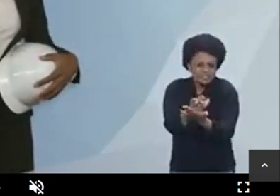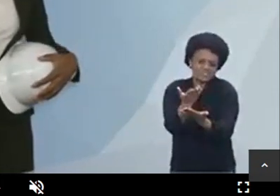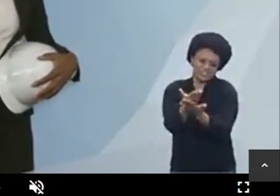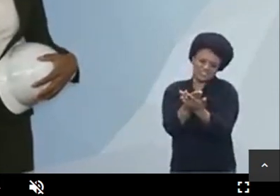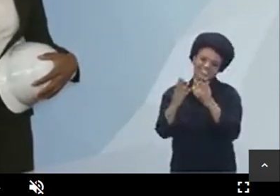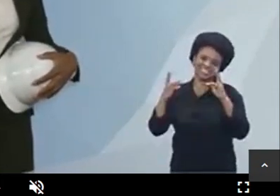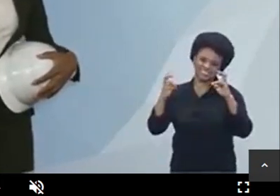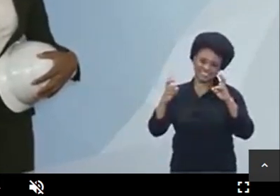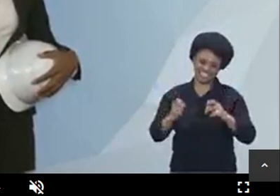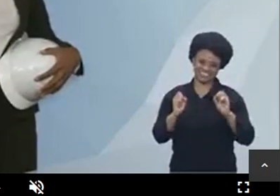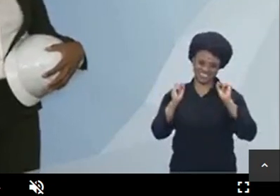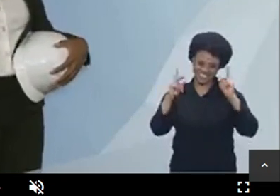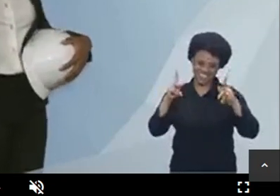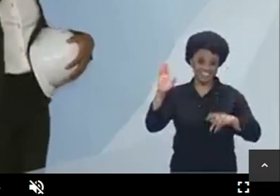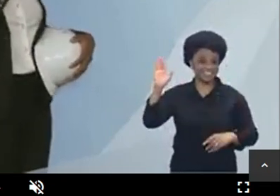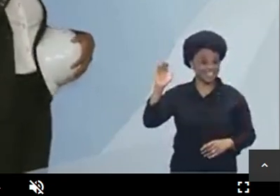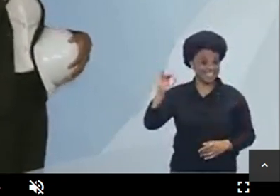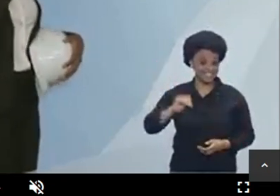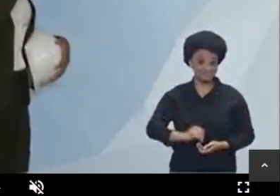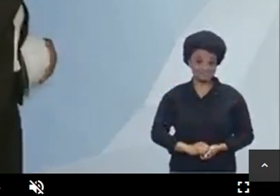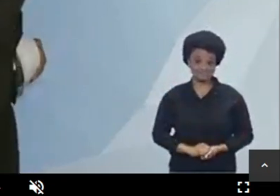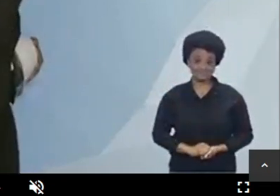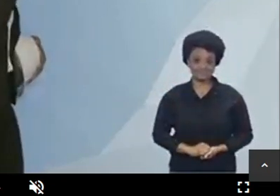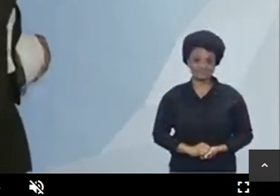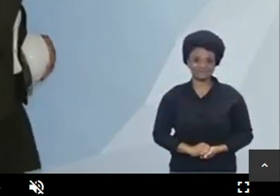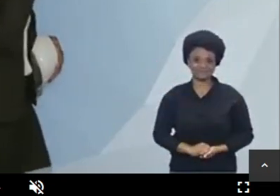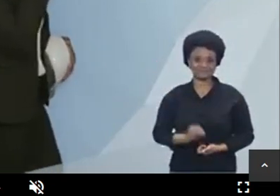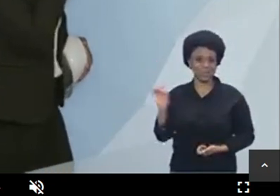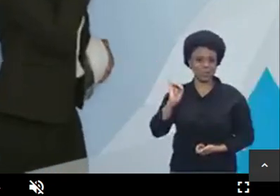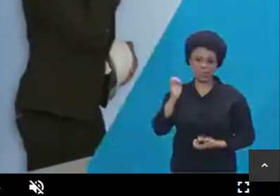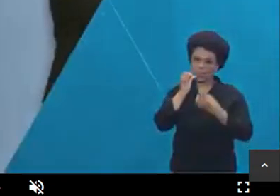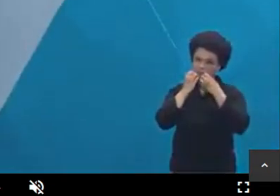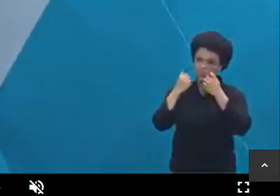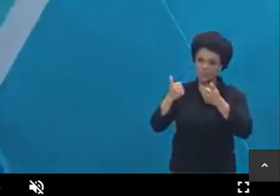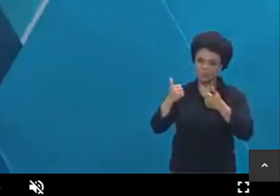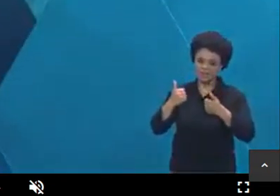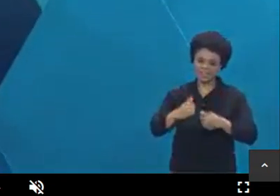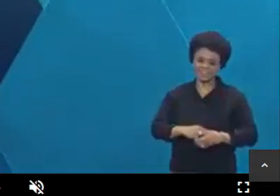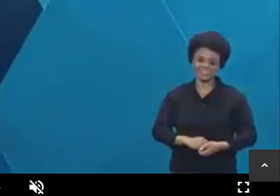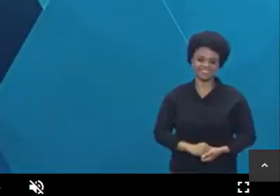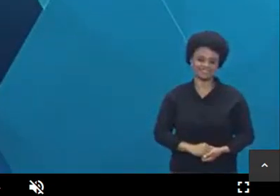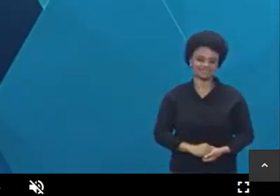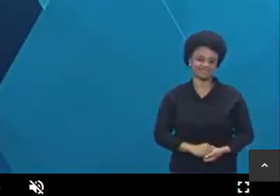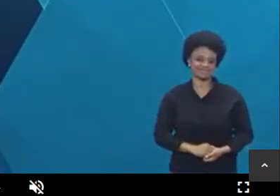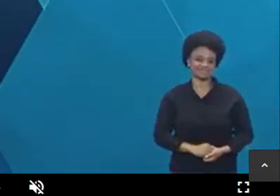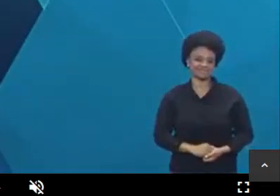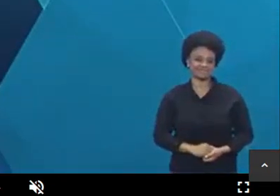ok? Até a próxima! Oi, tudo bem? Eu já tô indo por aí.